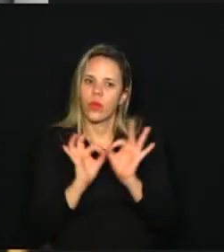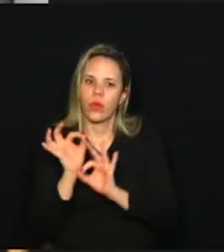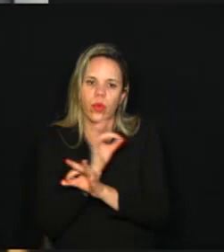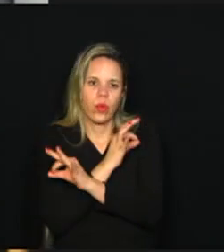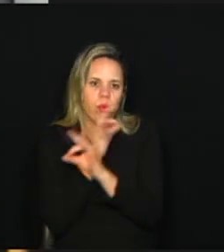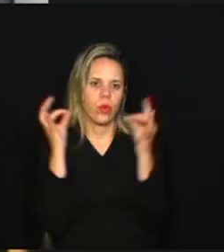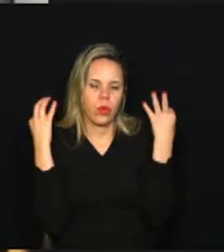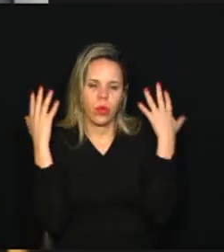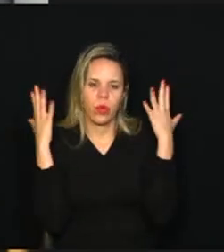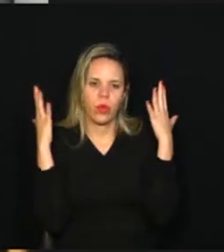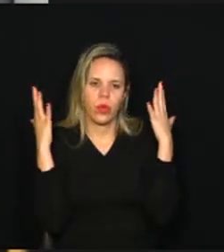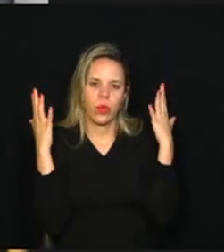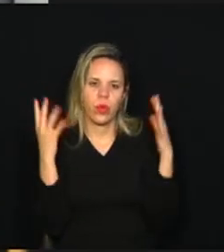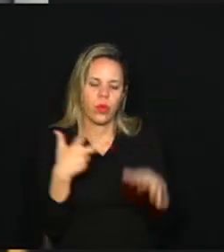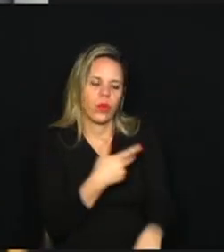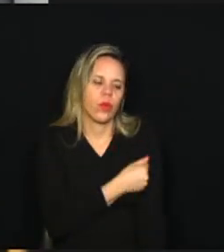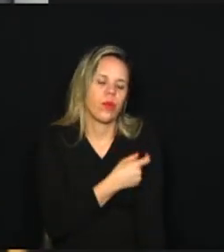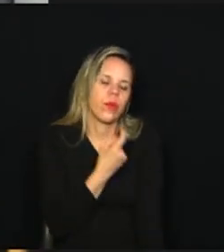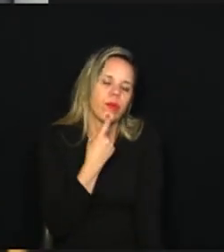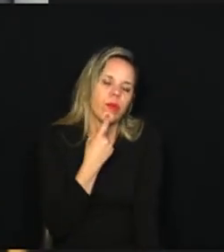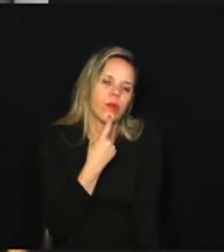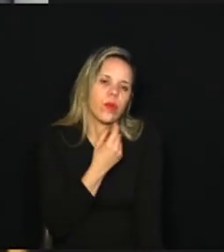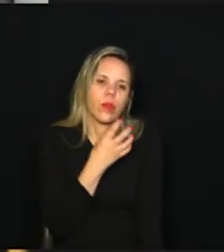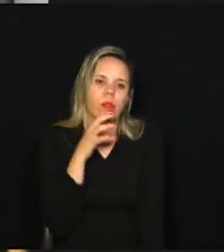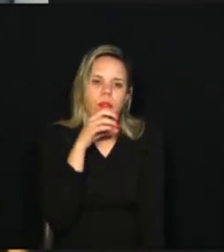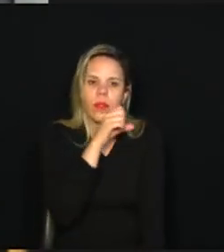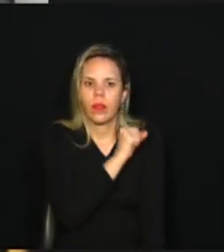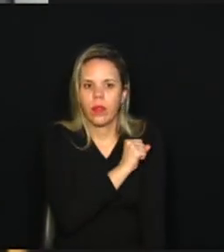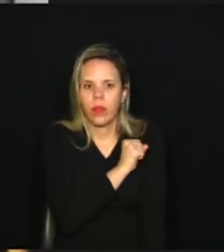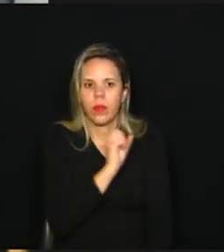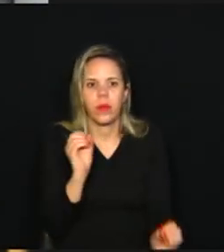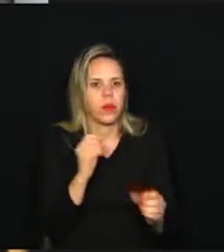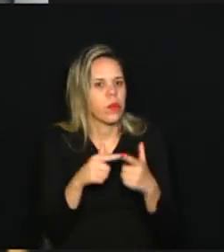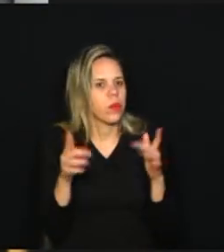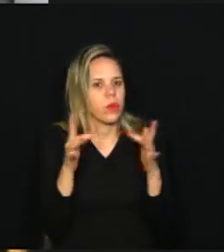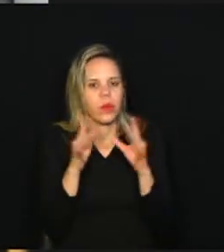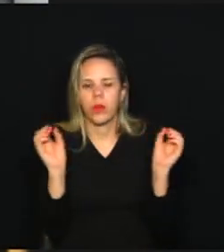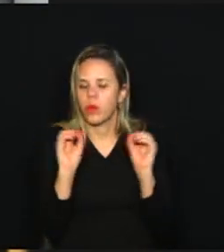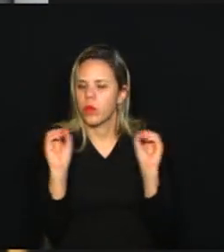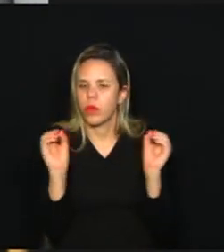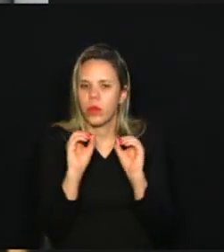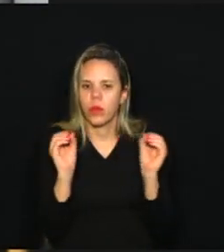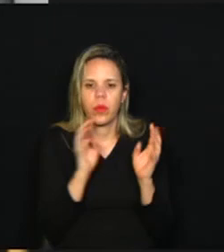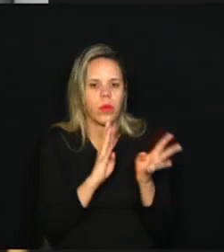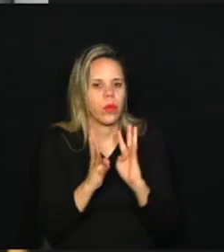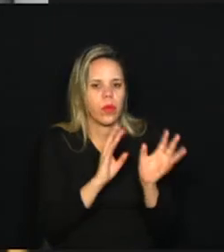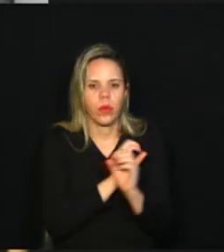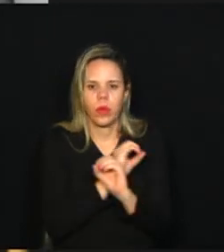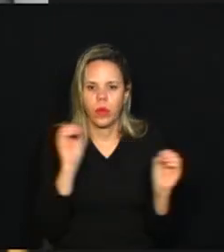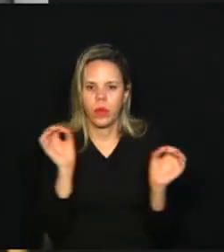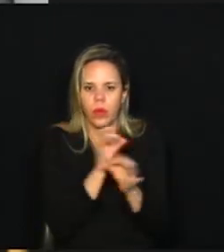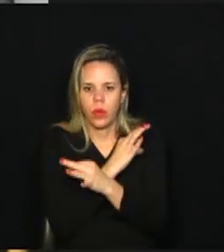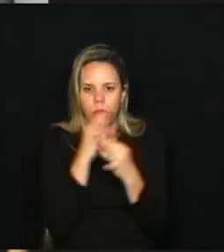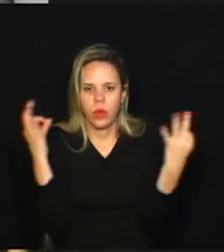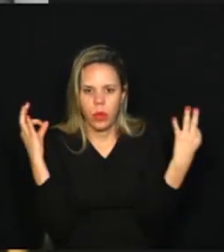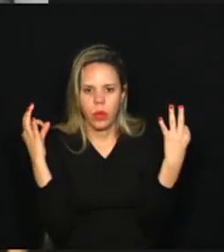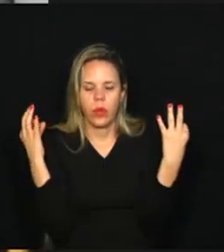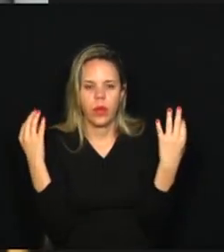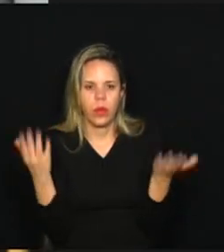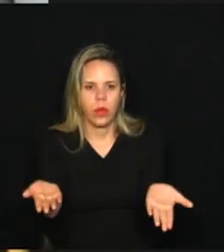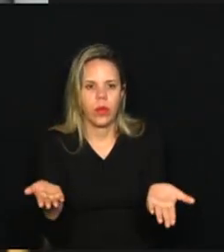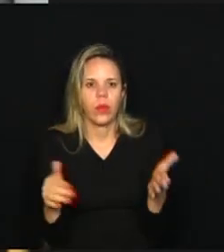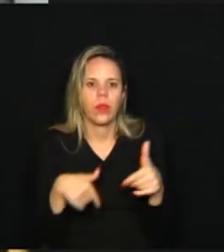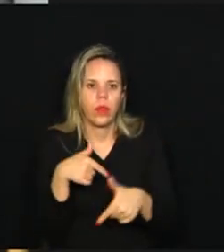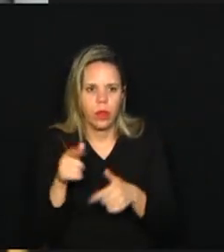super de parabéns, assim. Muito rápido, sem nenhum contato, sem nenhuma aglomeração. Então, foi excelente. Então, na medida